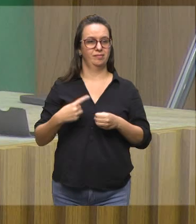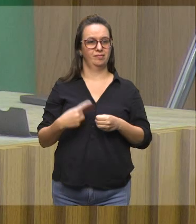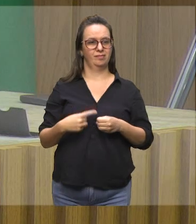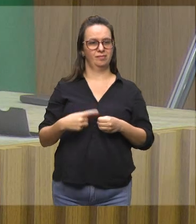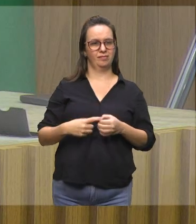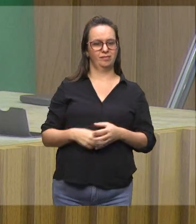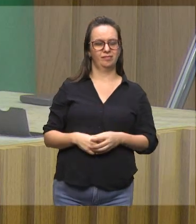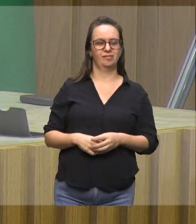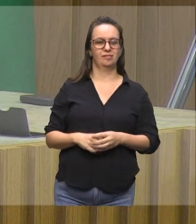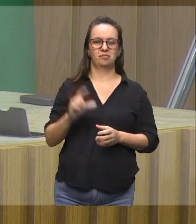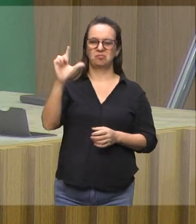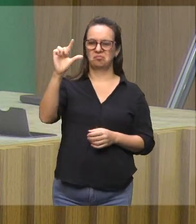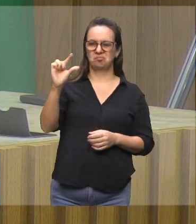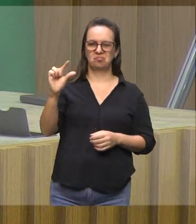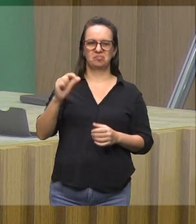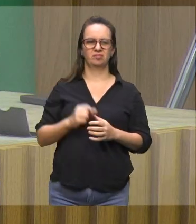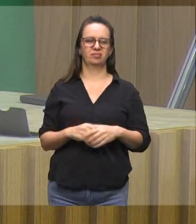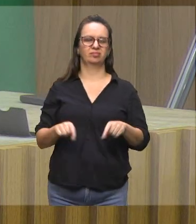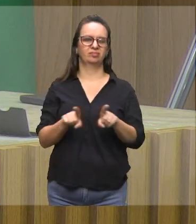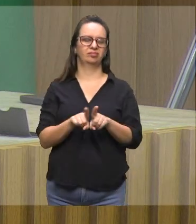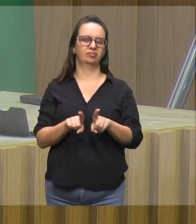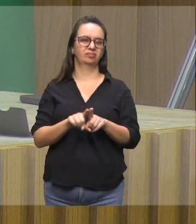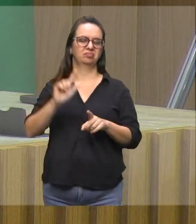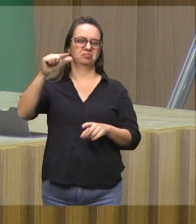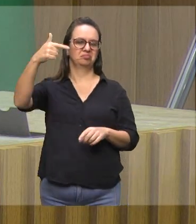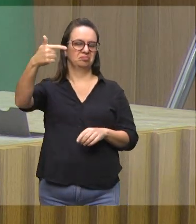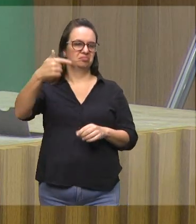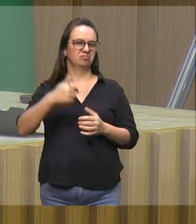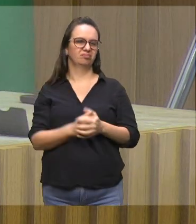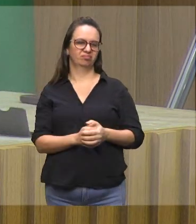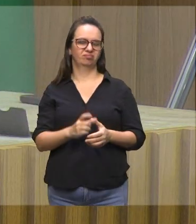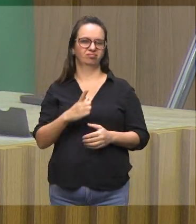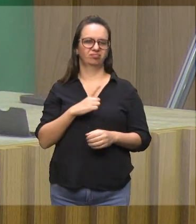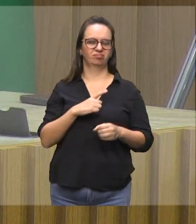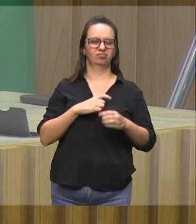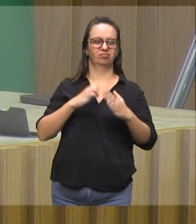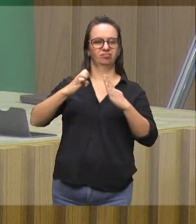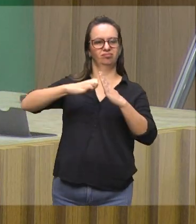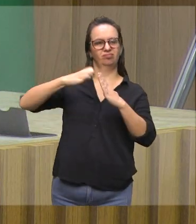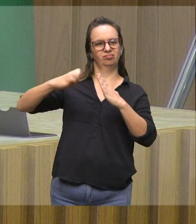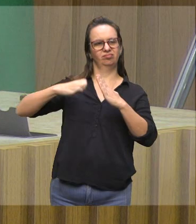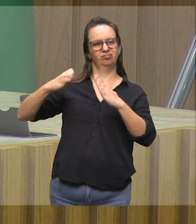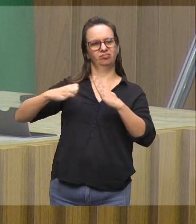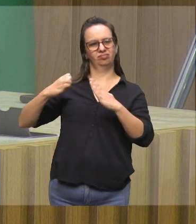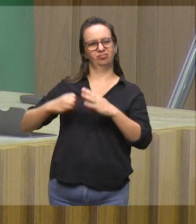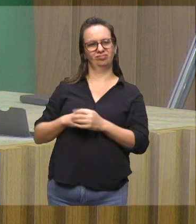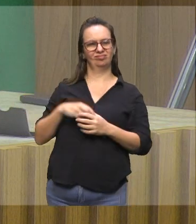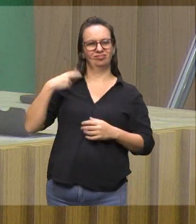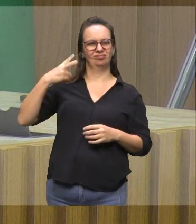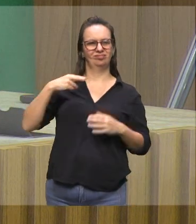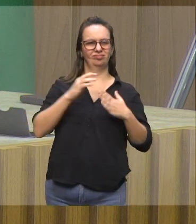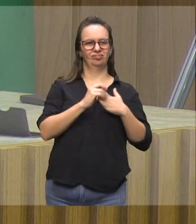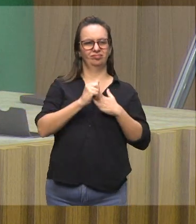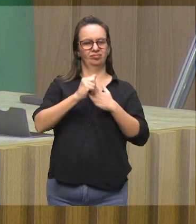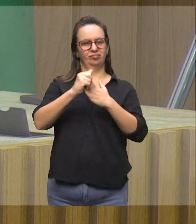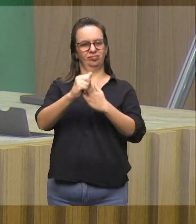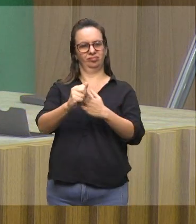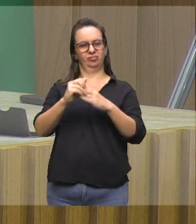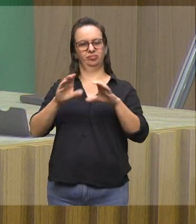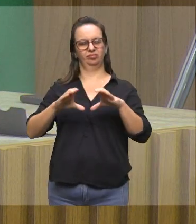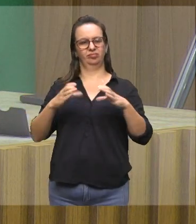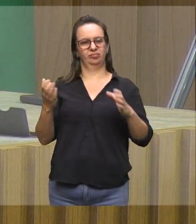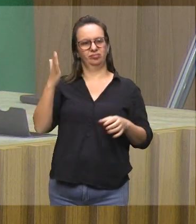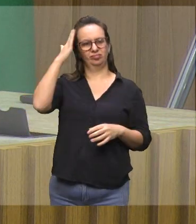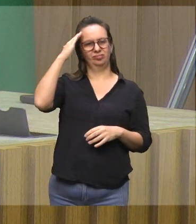Cândido Mota, como Tarumã, tinham uma emenda para os vereadores levarem para suas bases, levarem para onde sabe